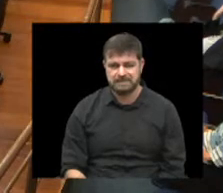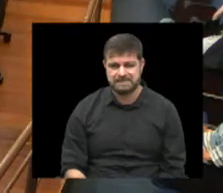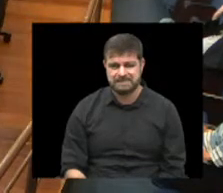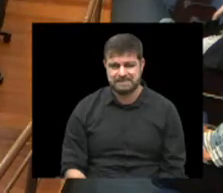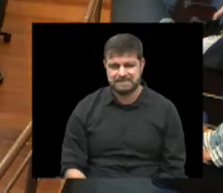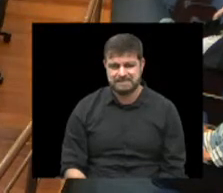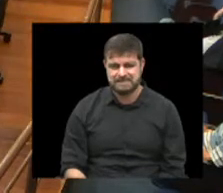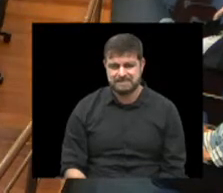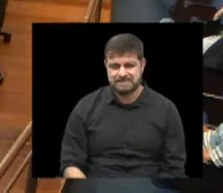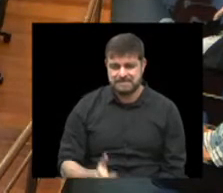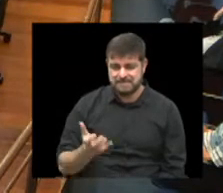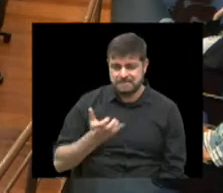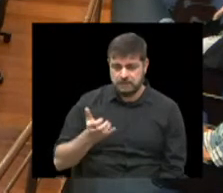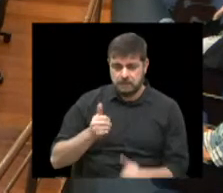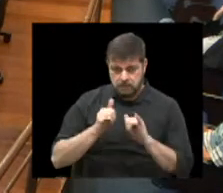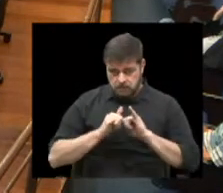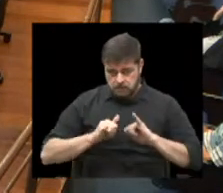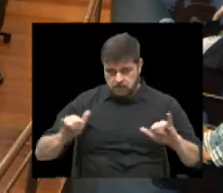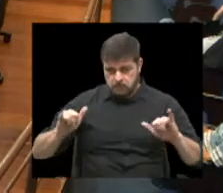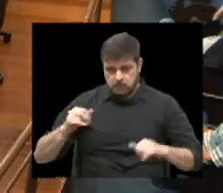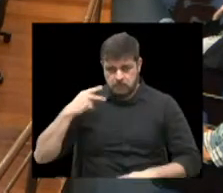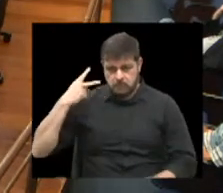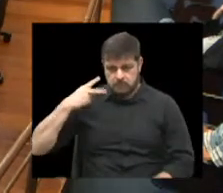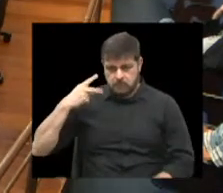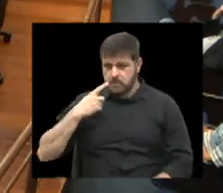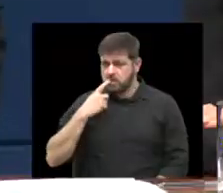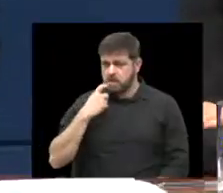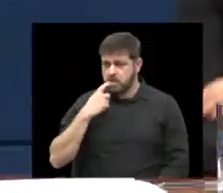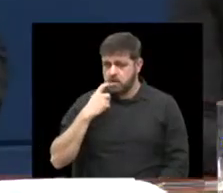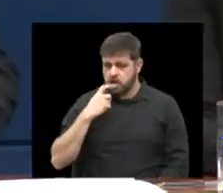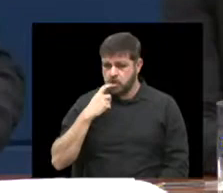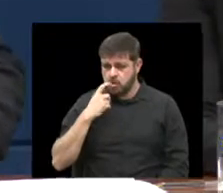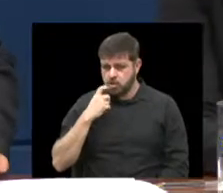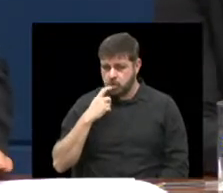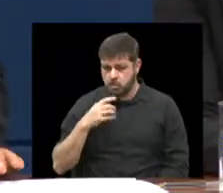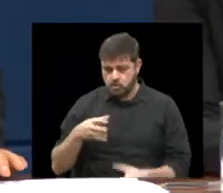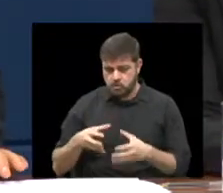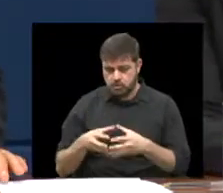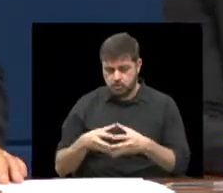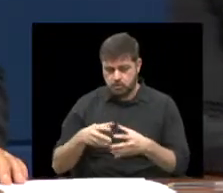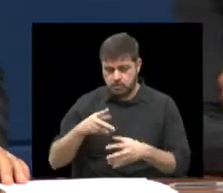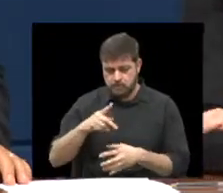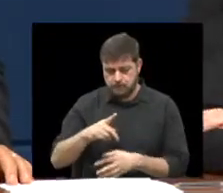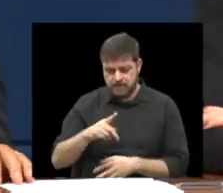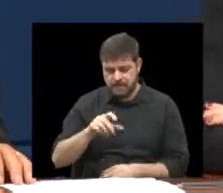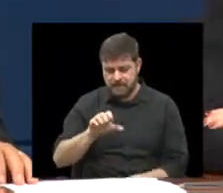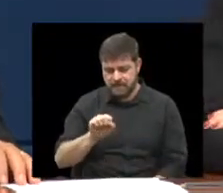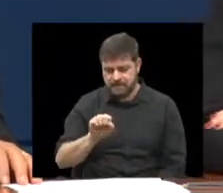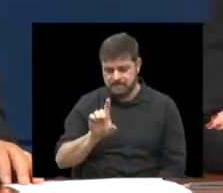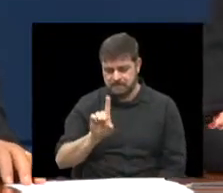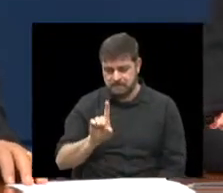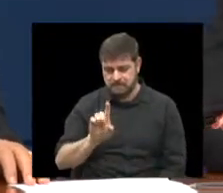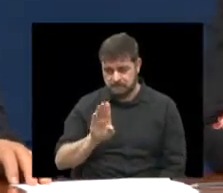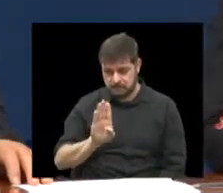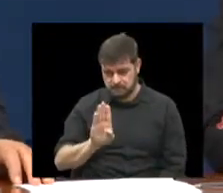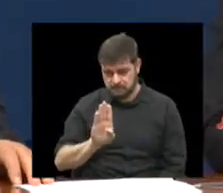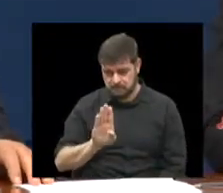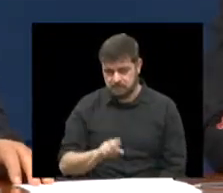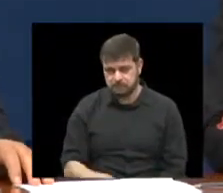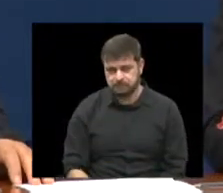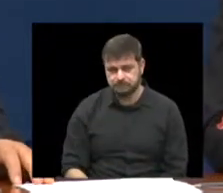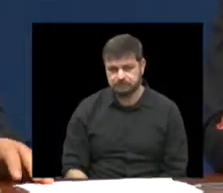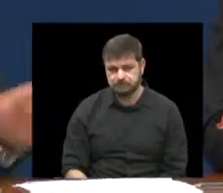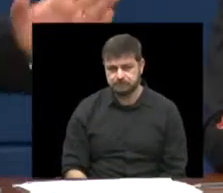Queria anunciar, então, a fala do nobre vereador do Partido da Social Democracia Brasileira e sustentação do